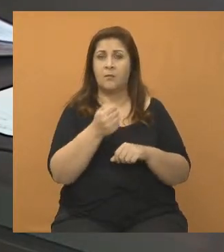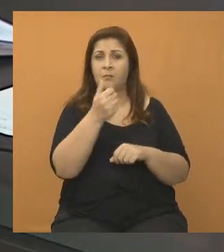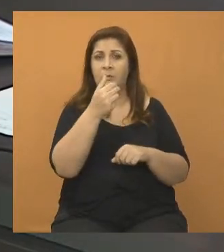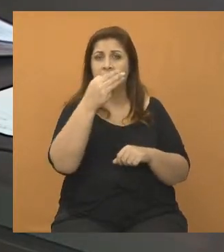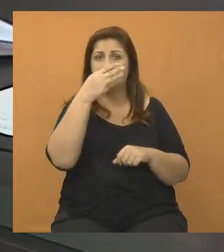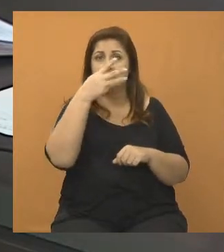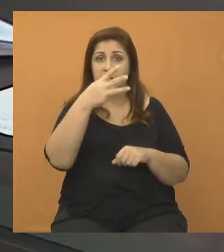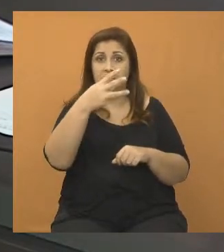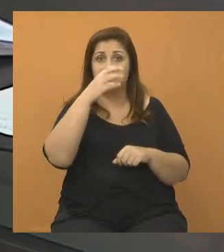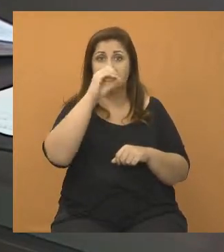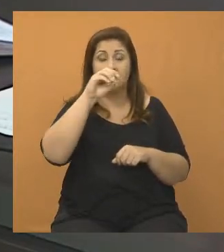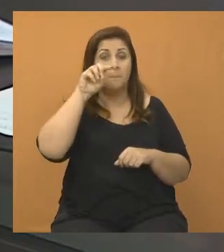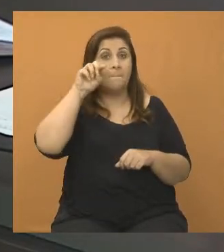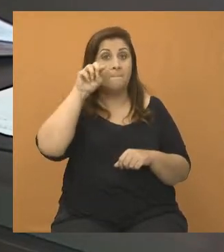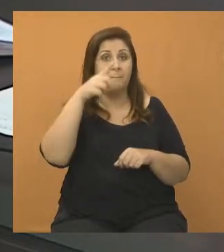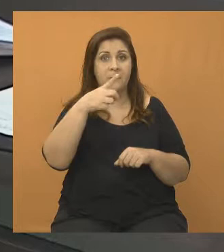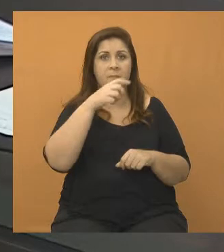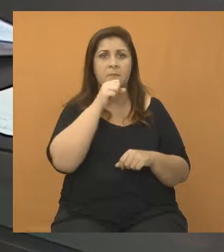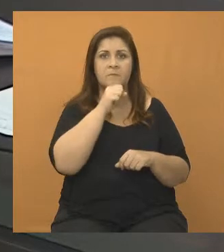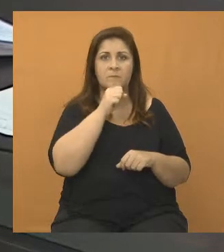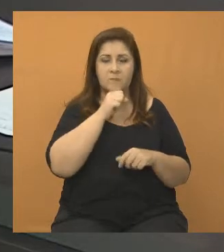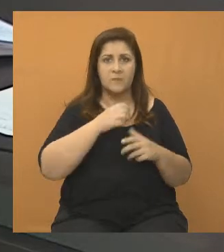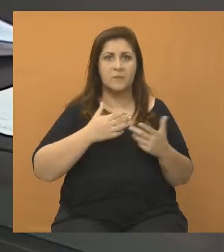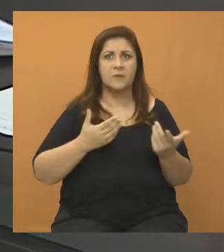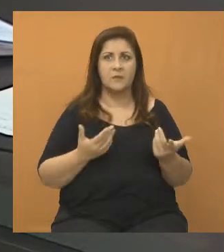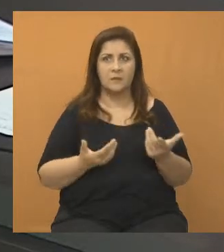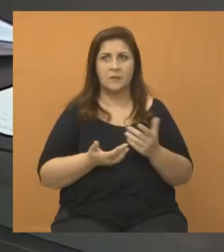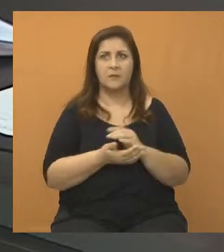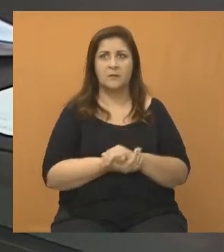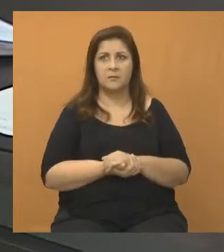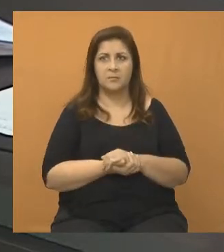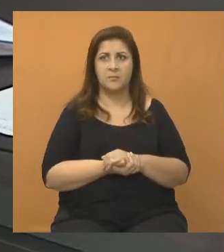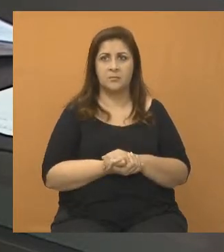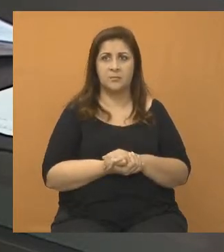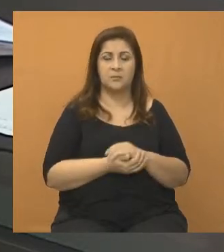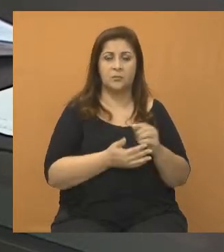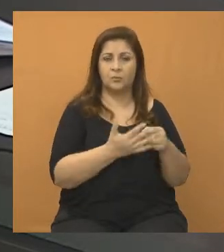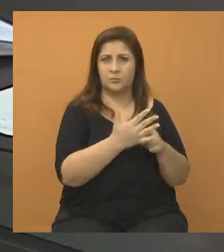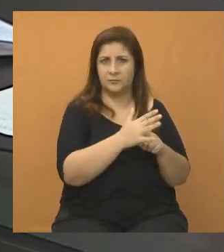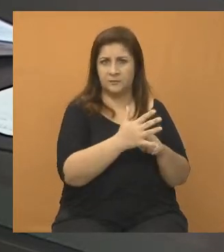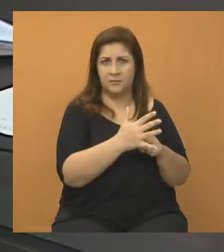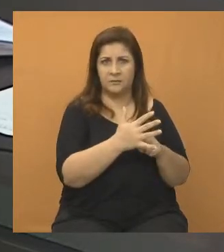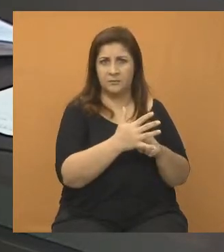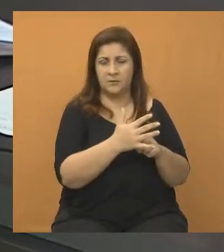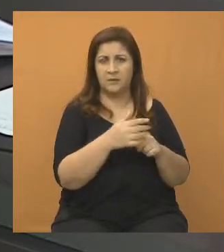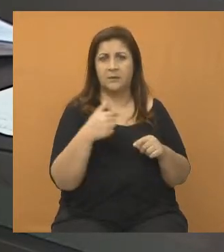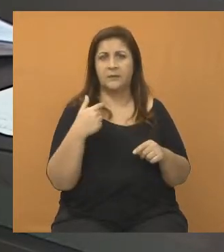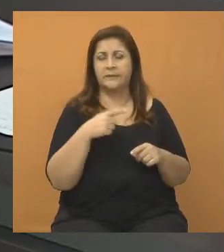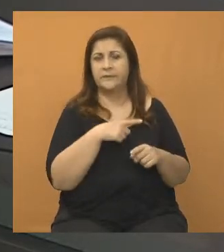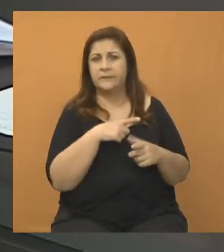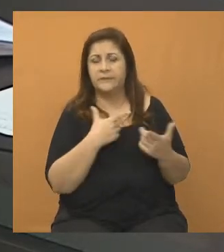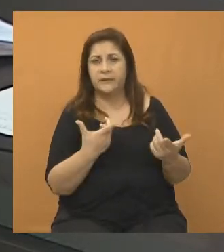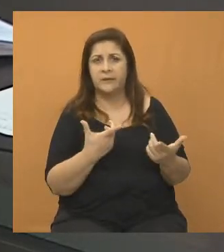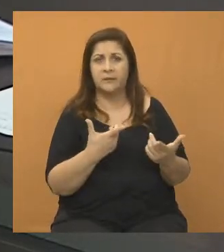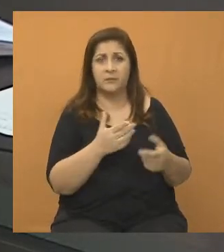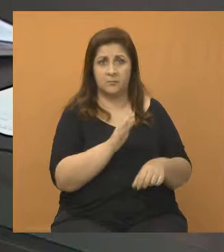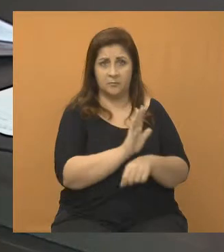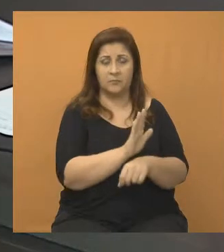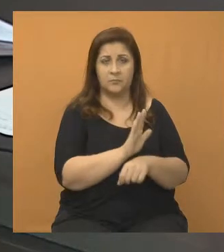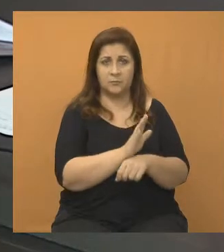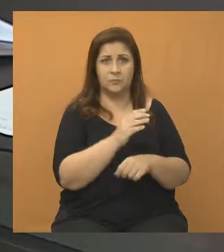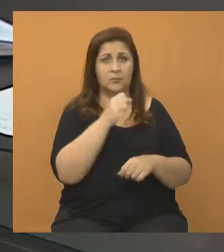idosos e muito aquém ainda os instrumentos que a gente tem de atenção ao